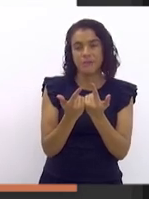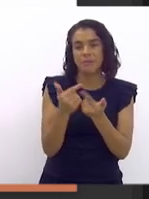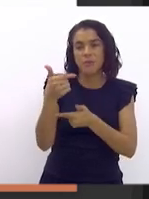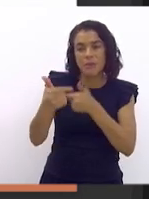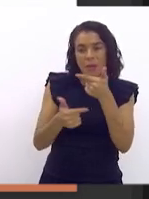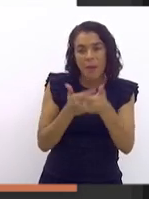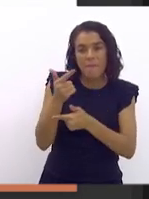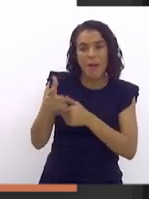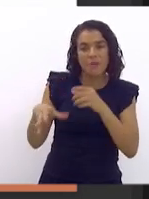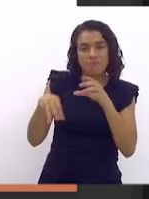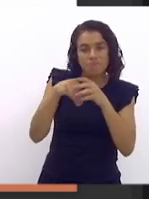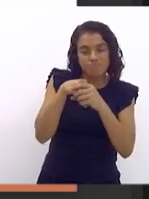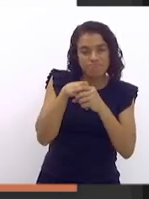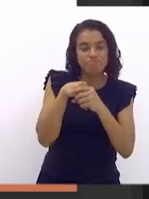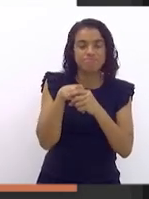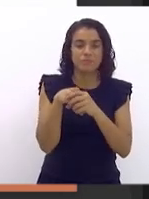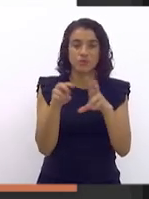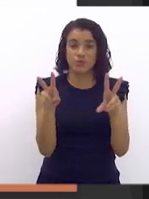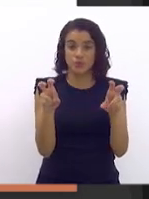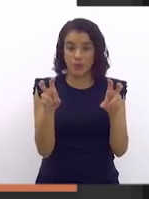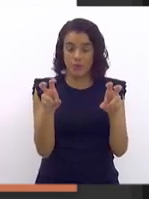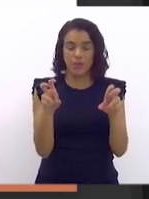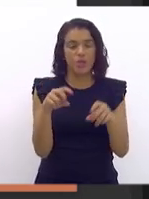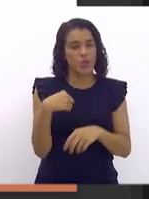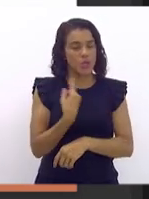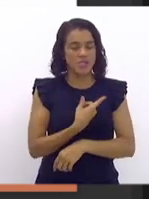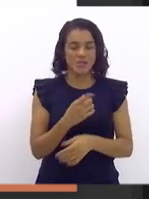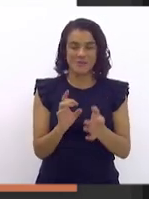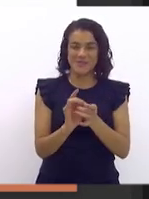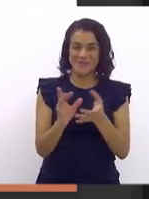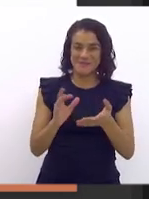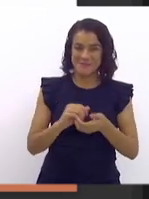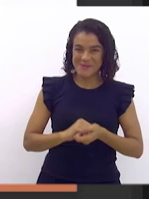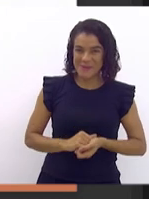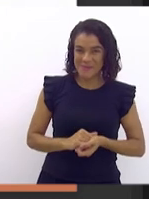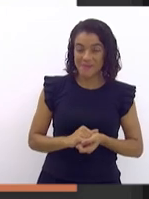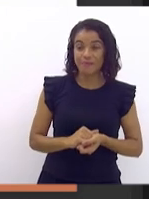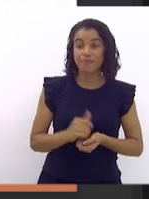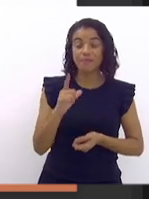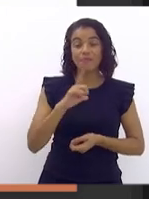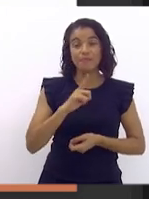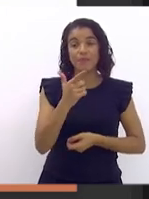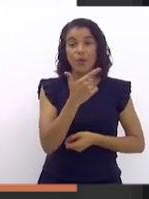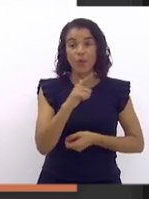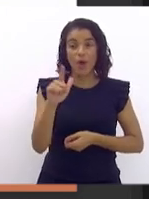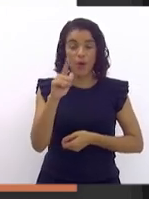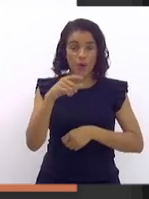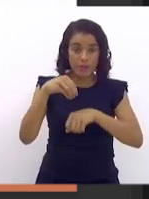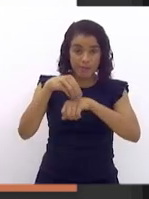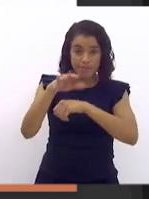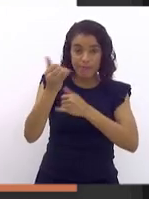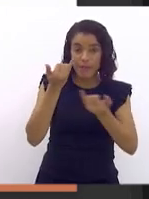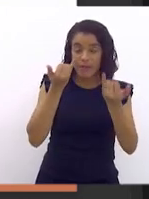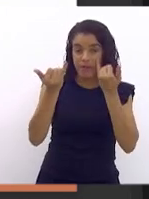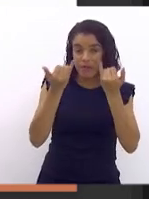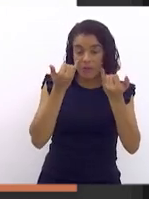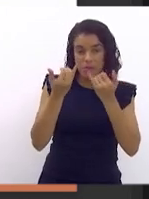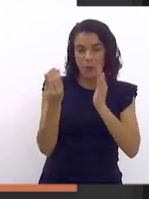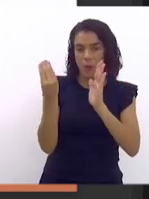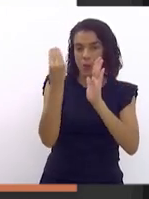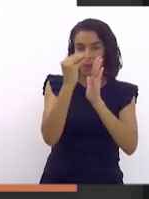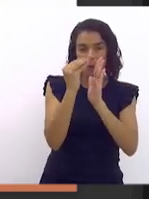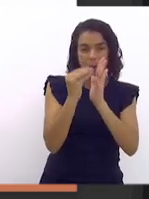trabalhos internos relacionados a essa temática, nós estamos à disposição. Tem uma outra informação que eu queria trazer aqui, que eu não